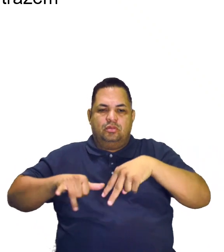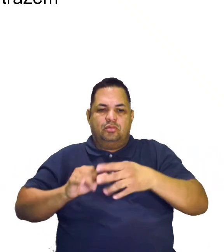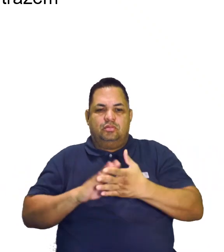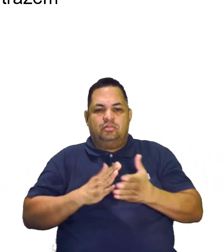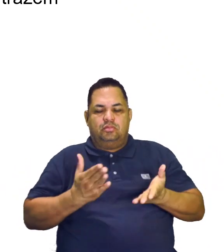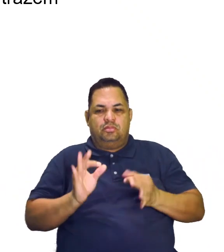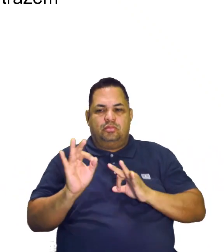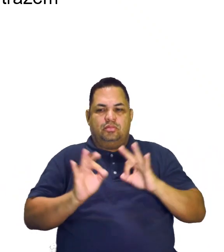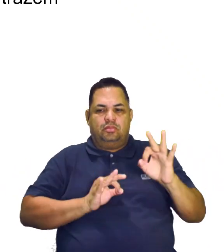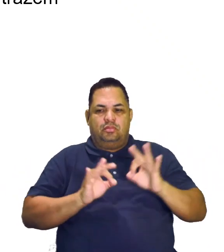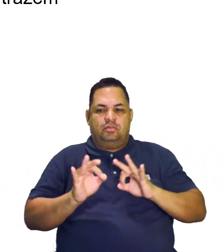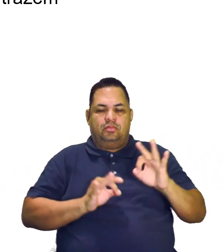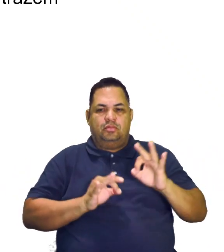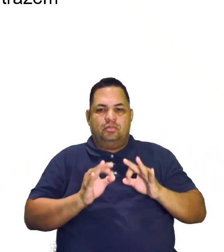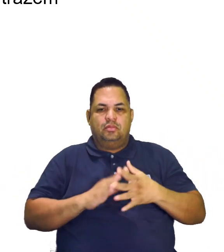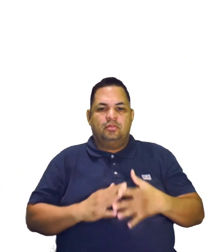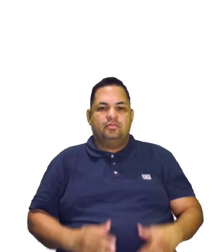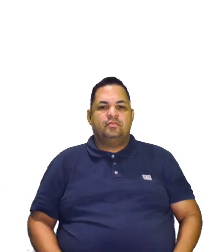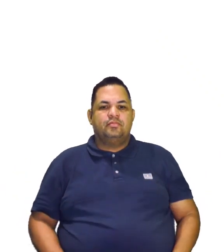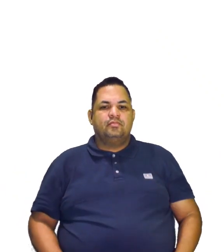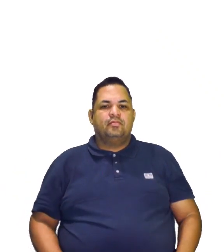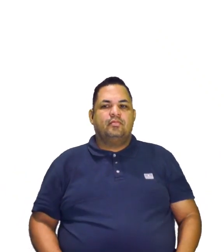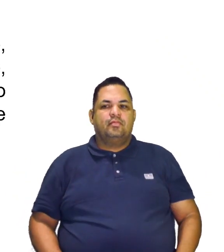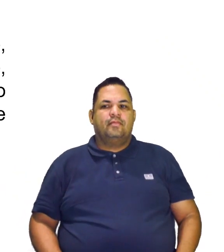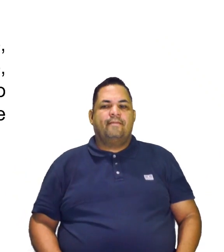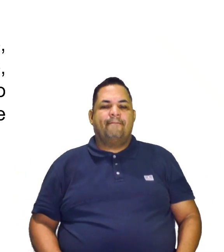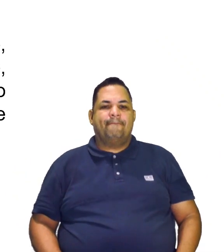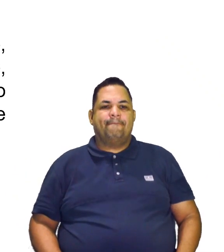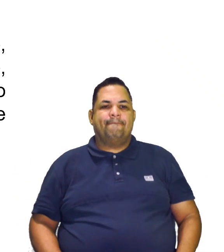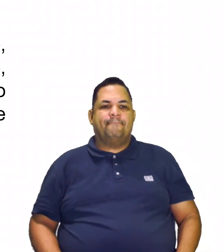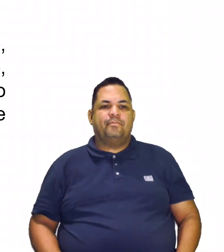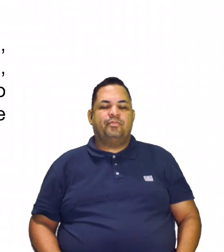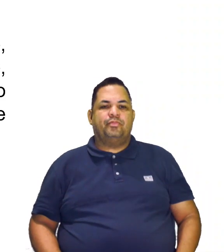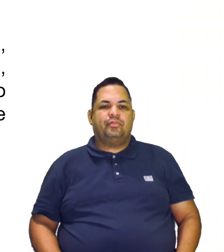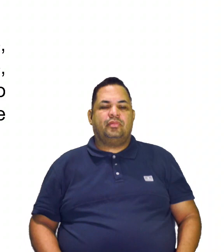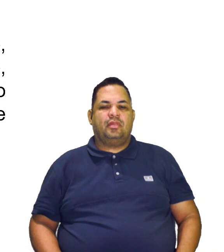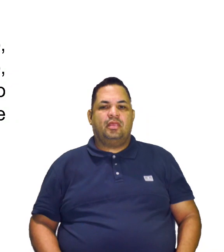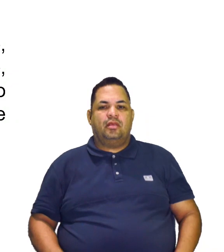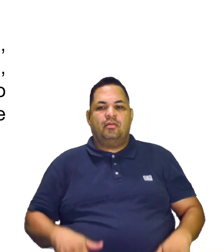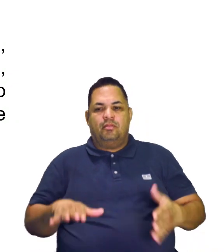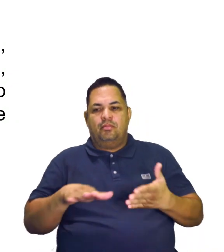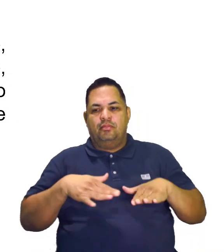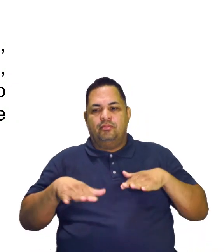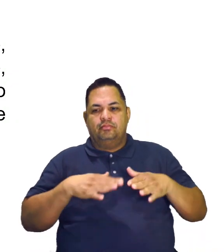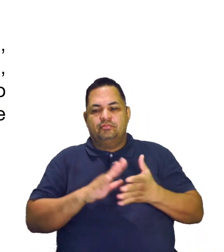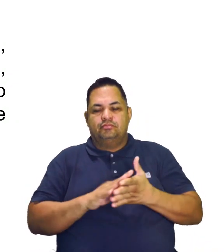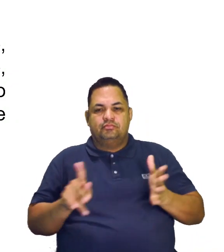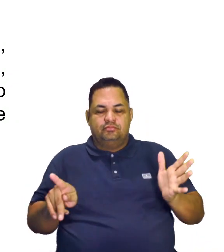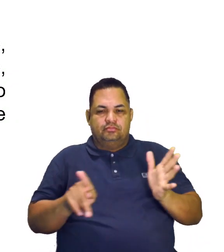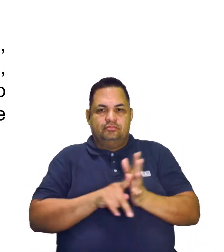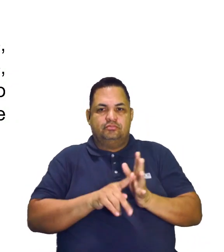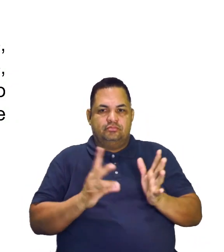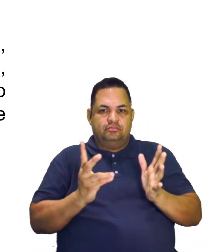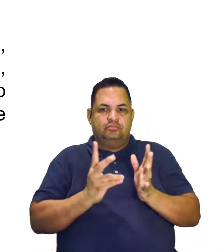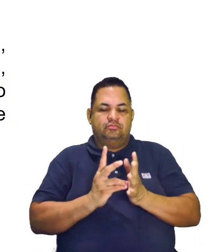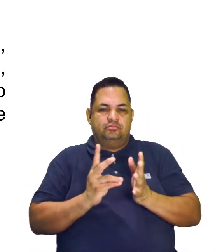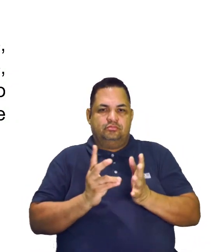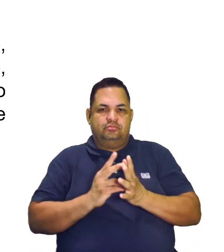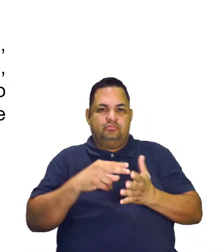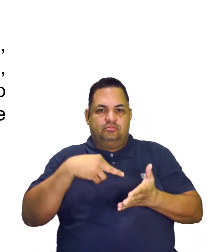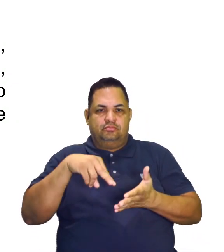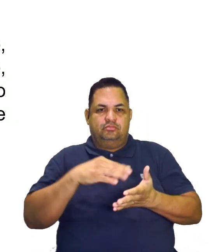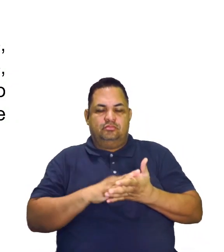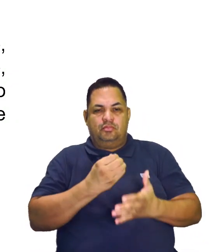do festival. Então, é a toada. São movimentos, né, específicos das danças indígenas.